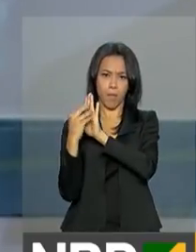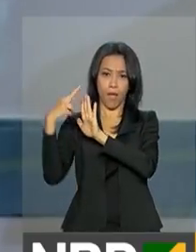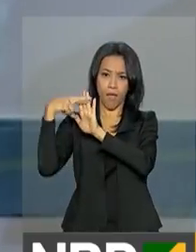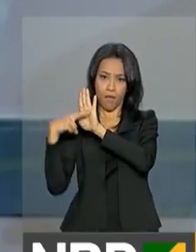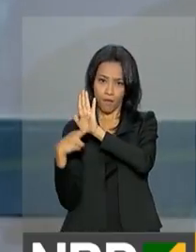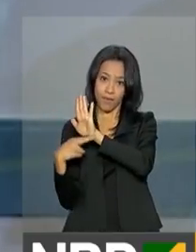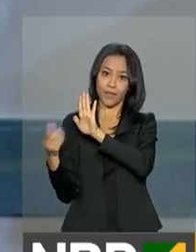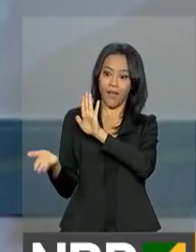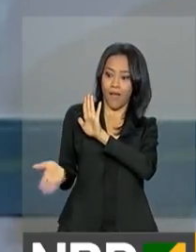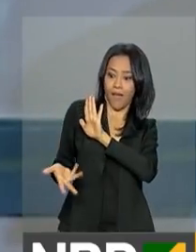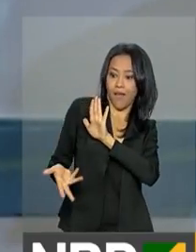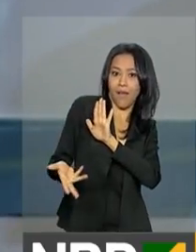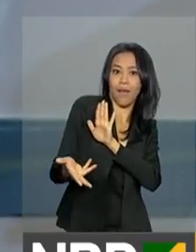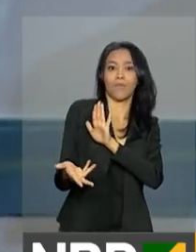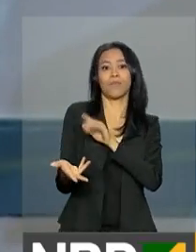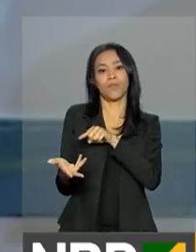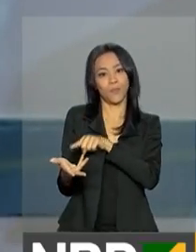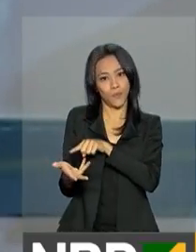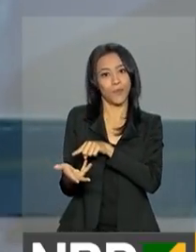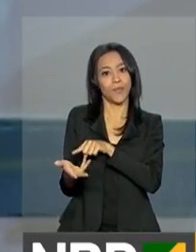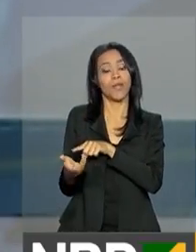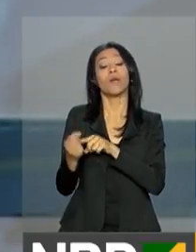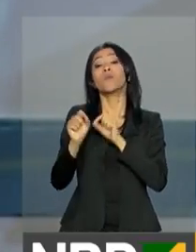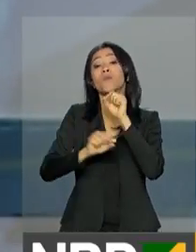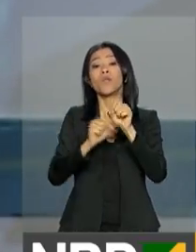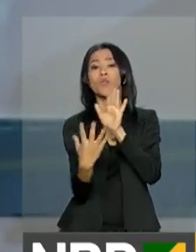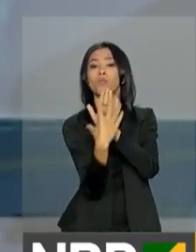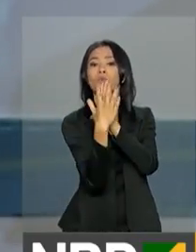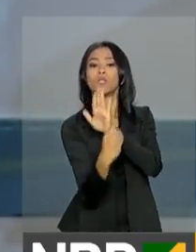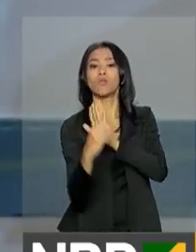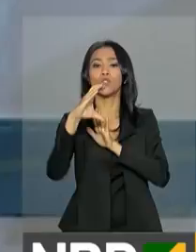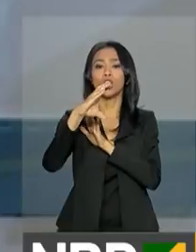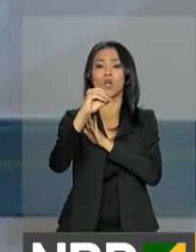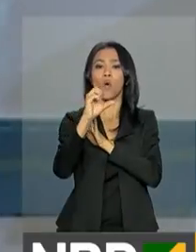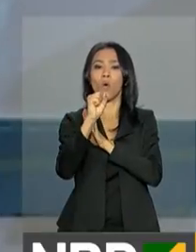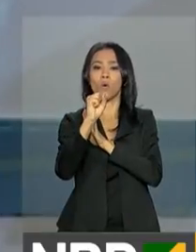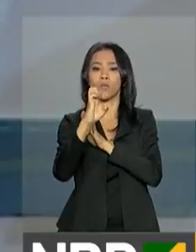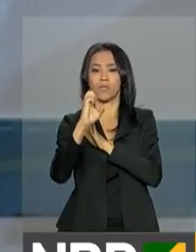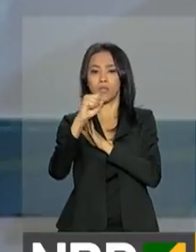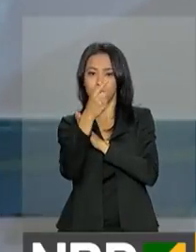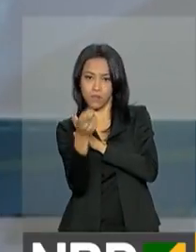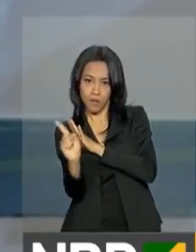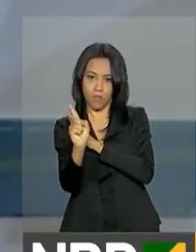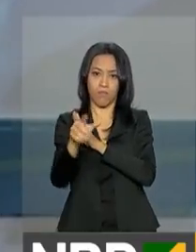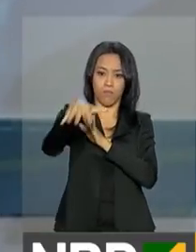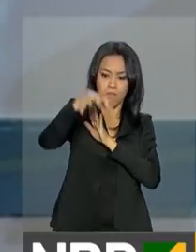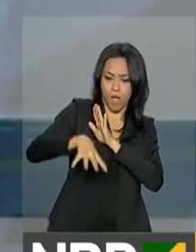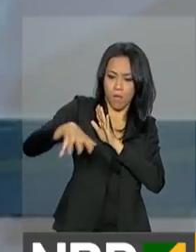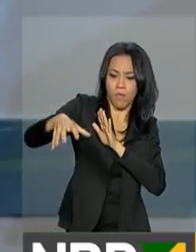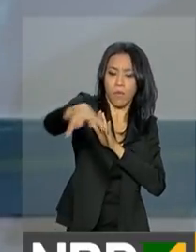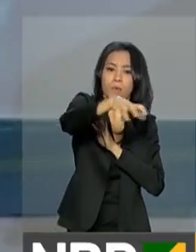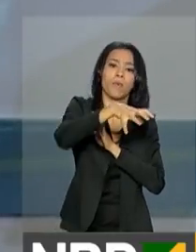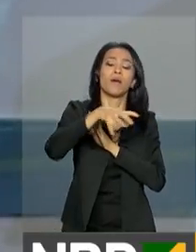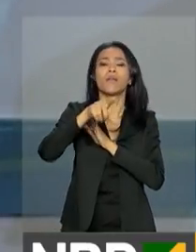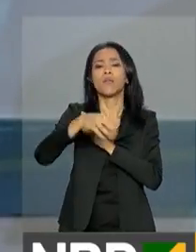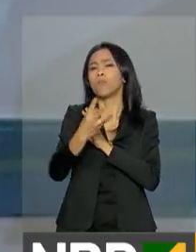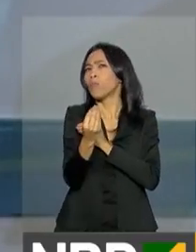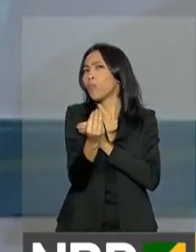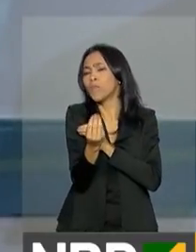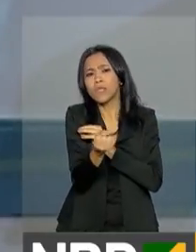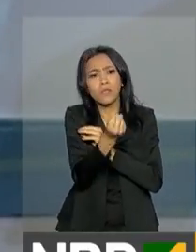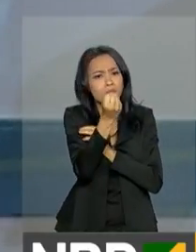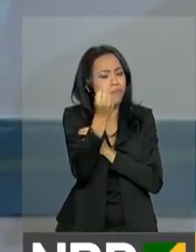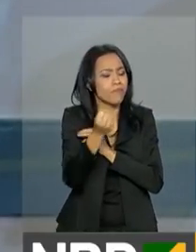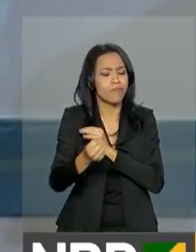e ágil renovar as concessões públicas das empresas de comunicação, como tantas e tantas vezes pleiteou o